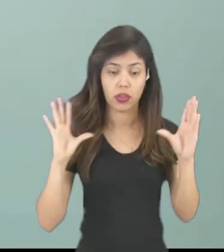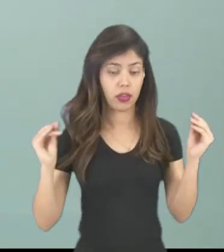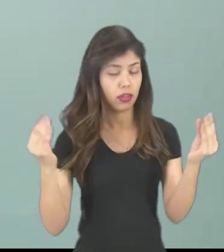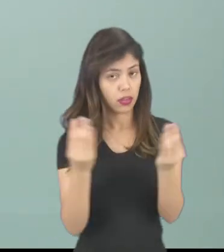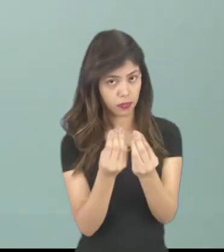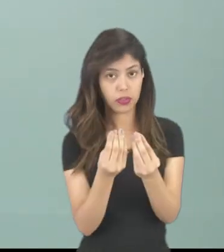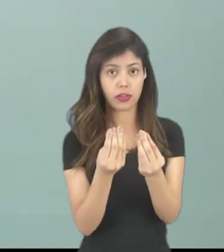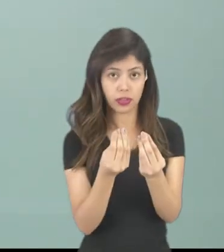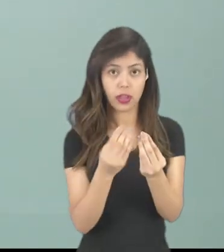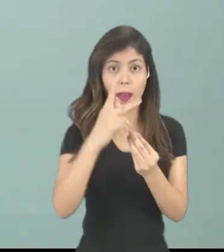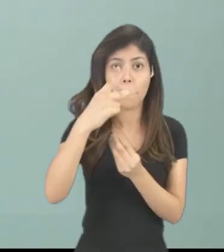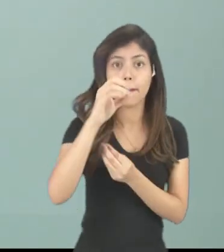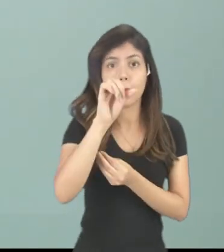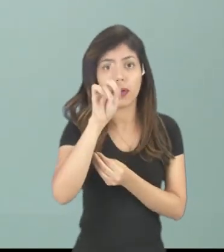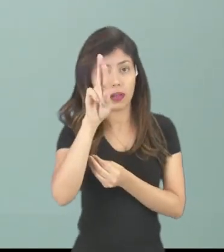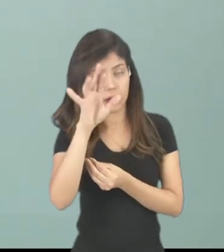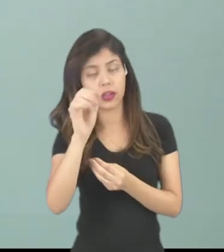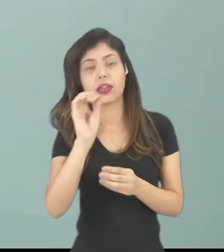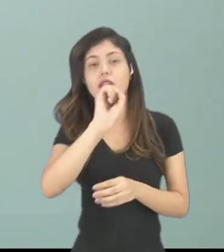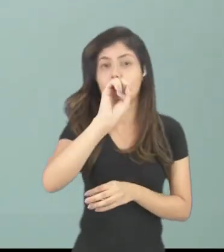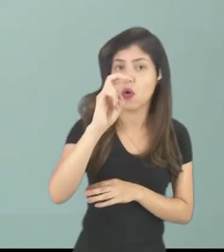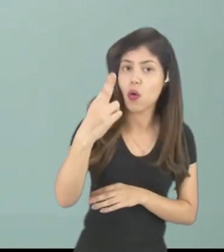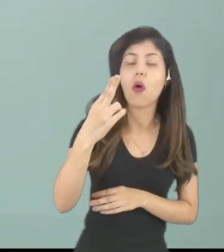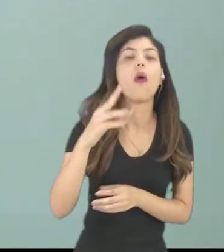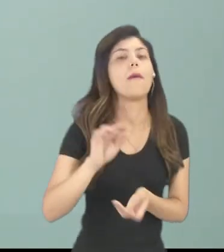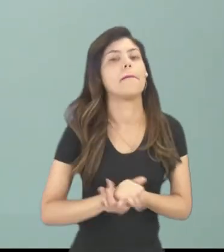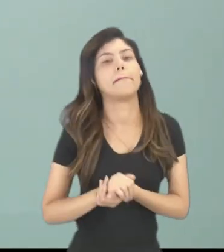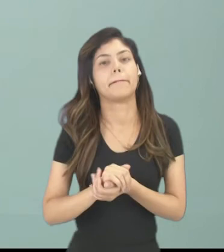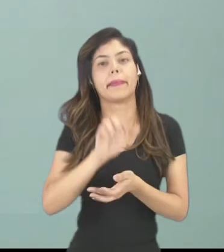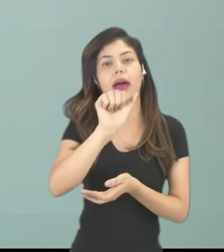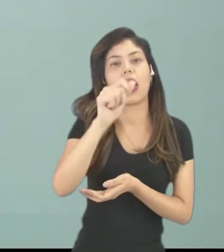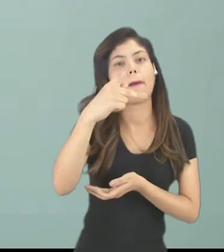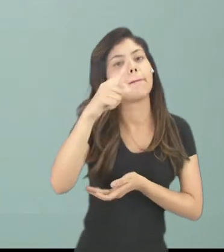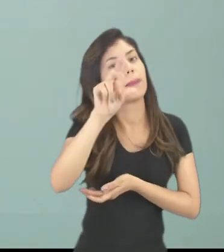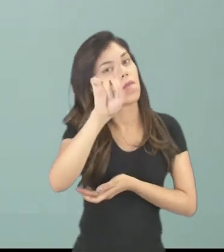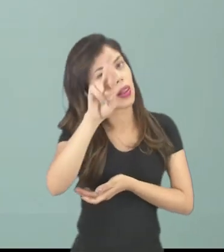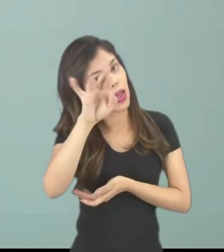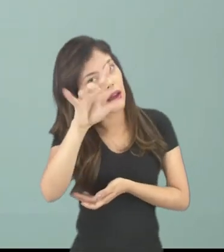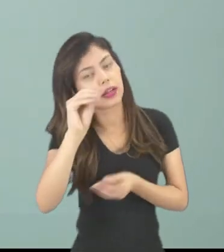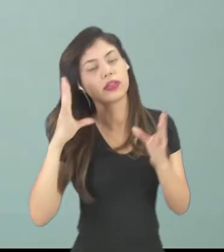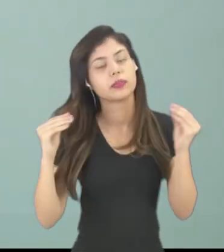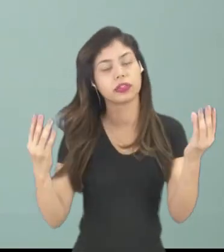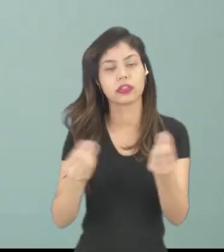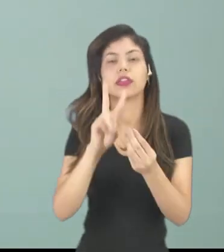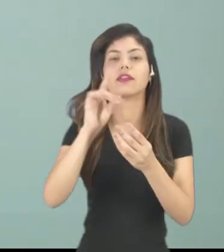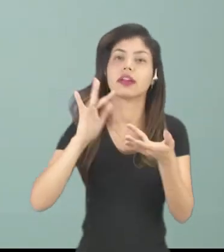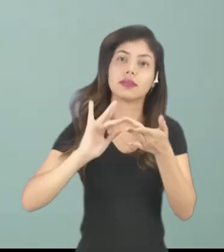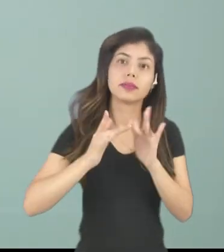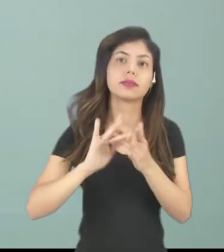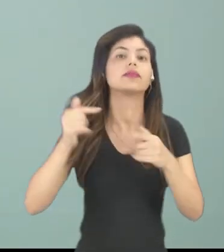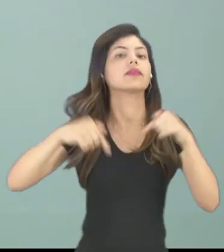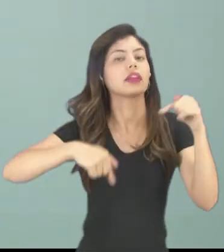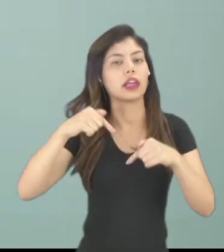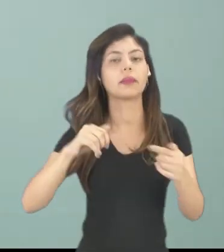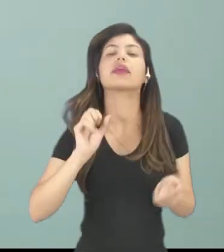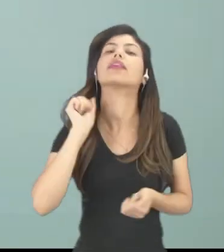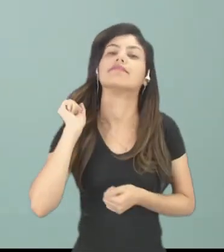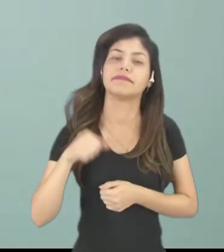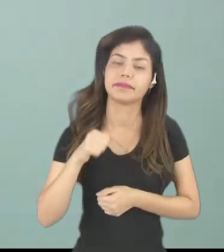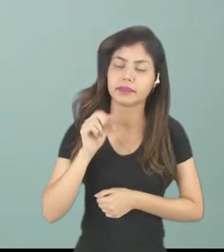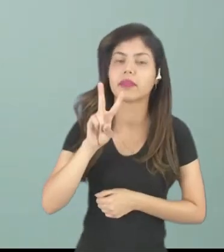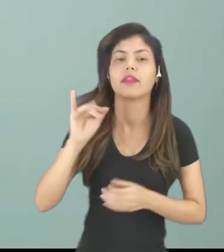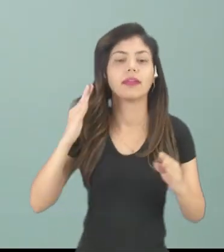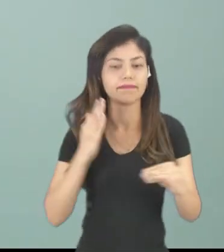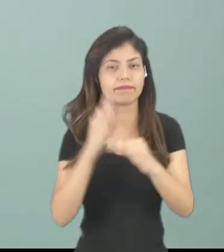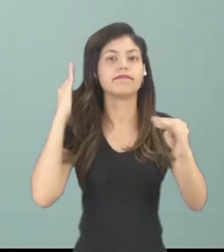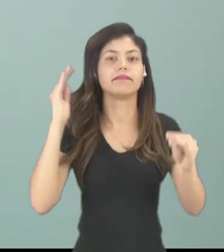como polares ou duas substâncias classificadas como apolares, elas terão uma afinidade química e aí, de fato, esse